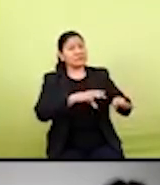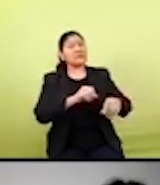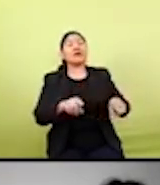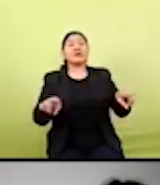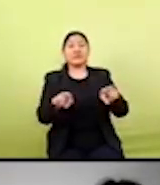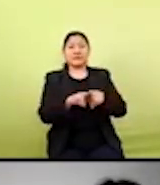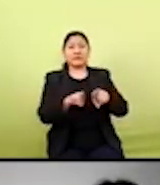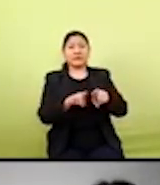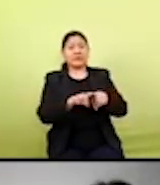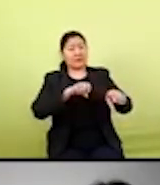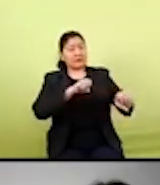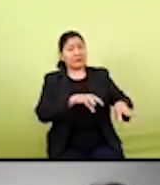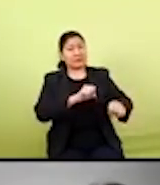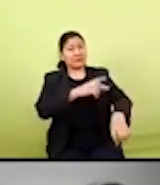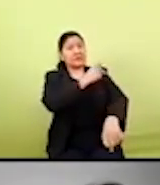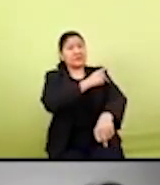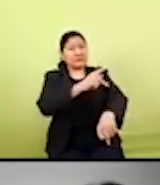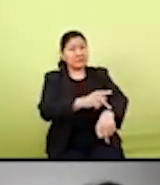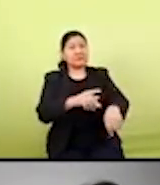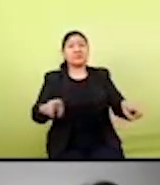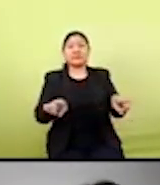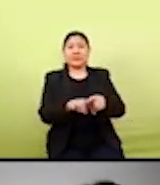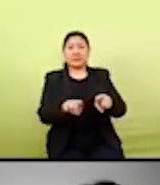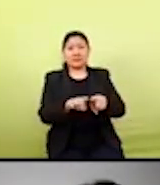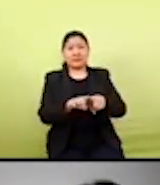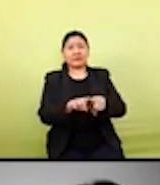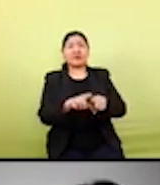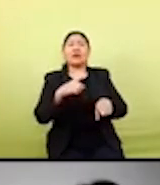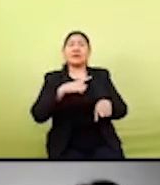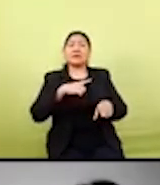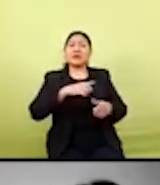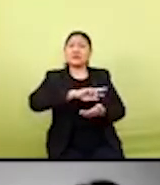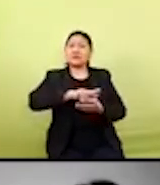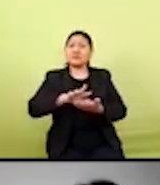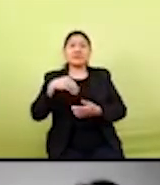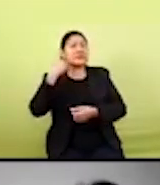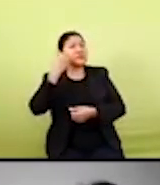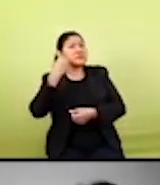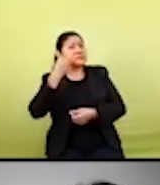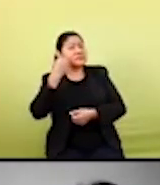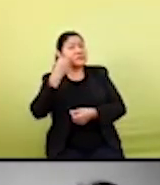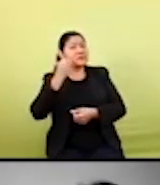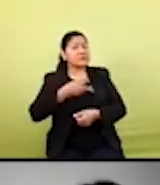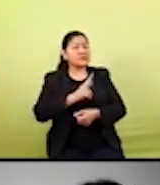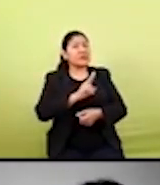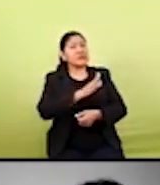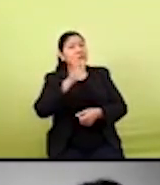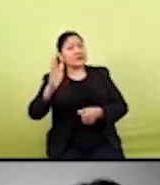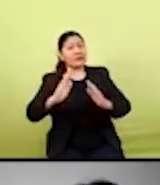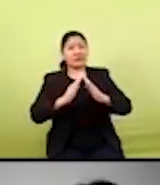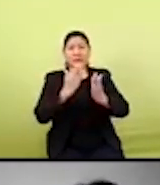A reflexão, nós juntamos essa força, mas a SEMU, essa já tem esse trabalho aí com a educação também.